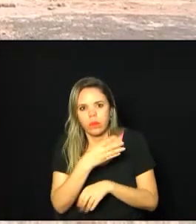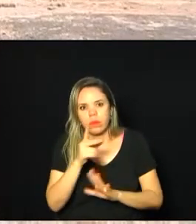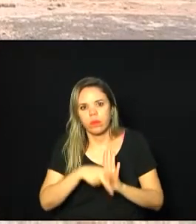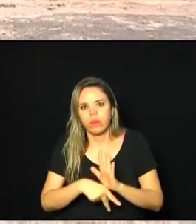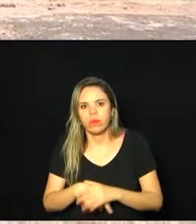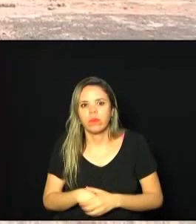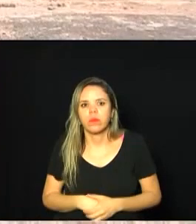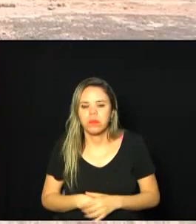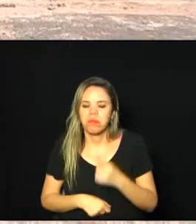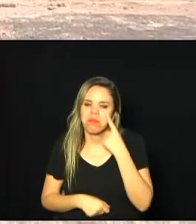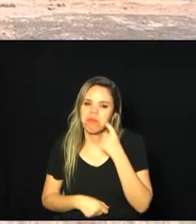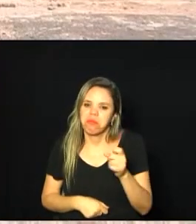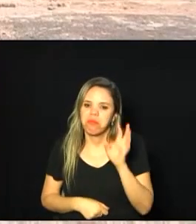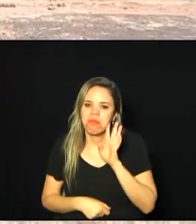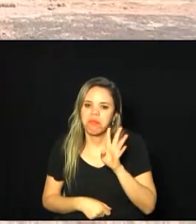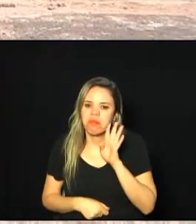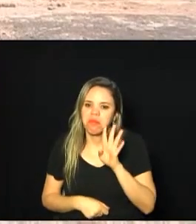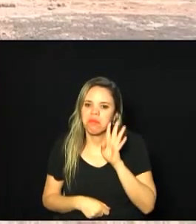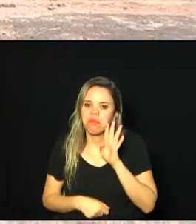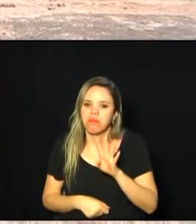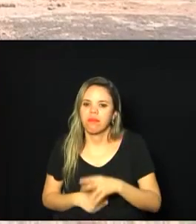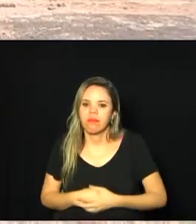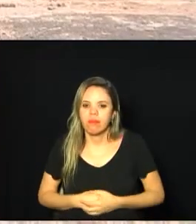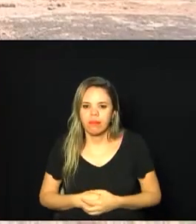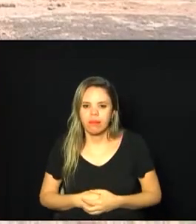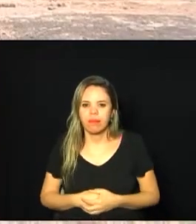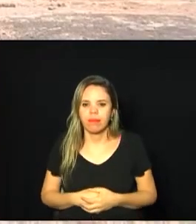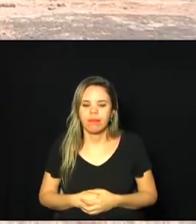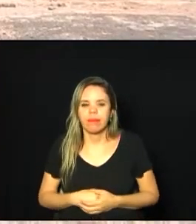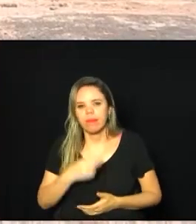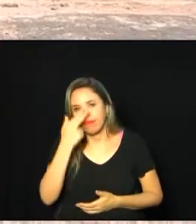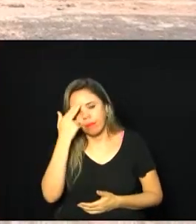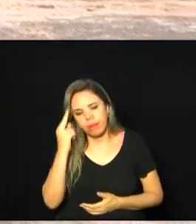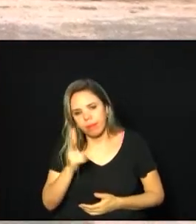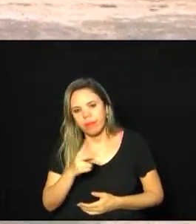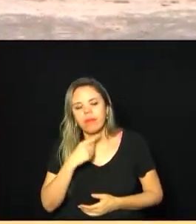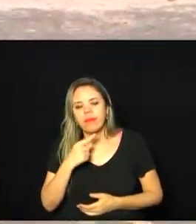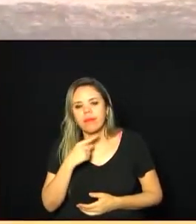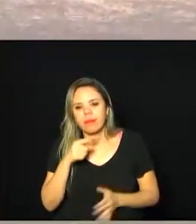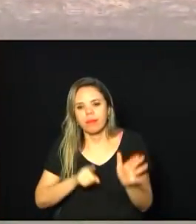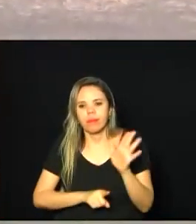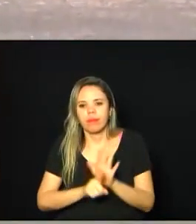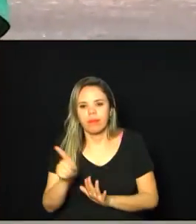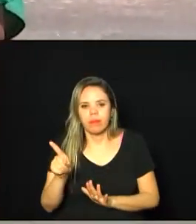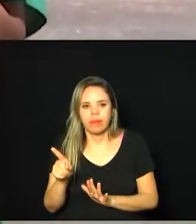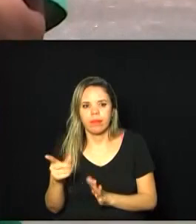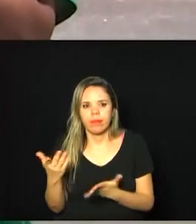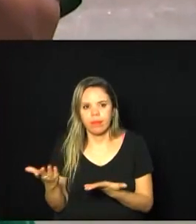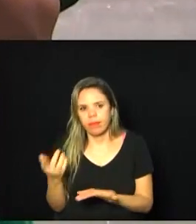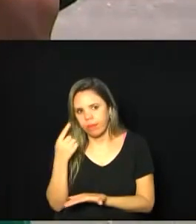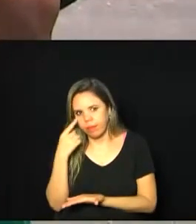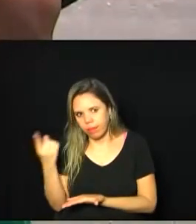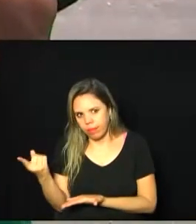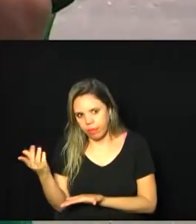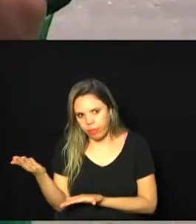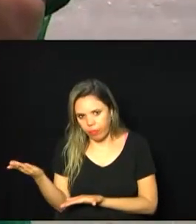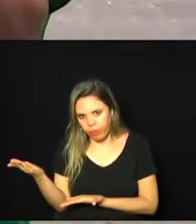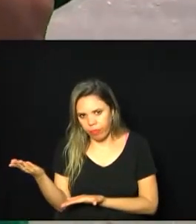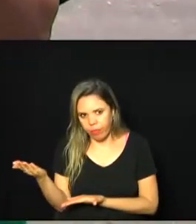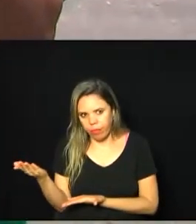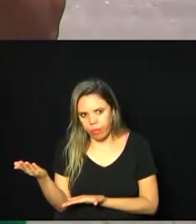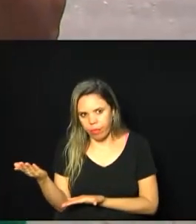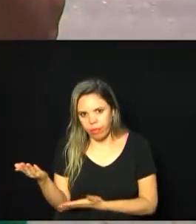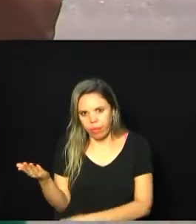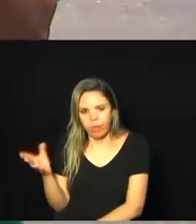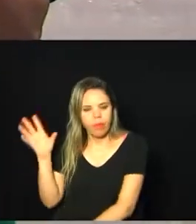projetos. É muito interessante. Que legal. Inclusive, o Gabriel sempre tem uma pergunta para fazer para a gente. Gabriel, olha só, a Nilza não